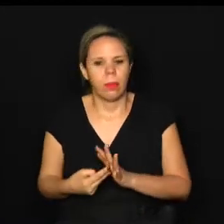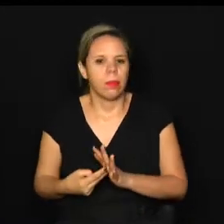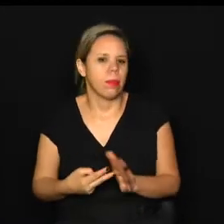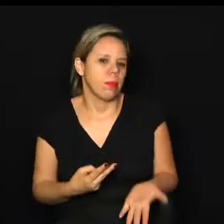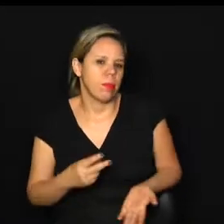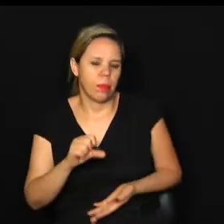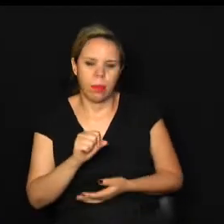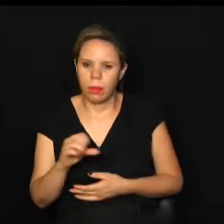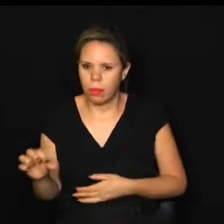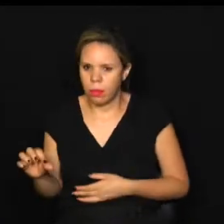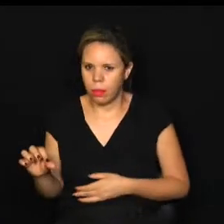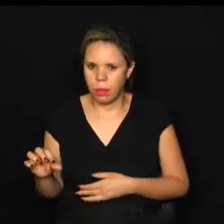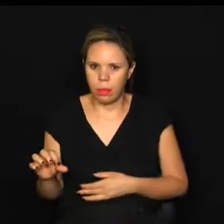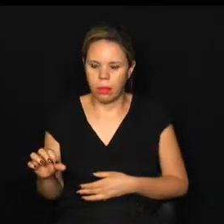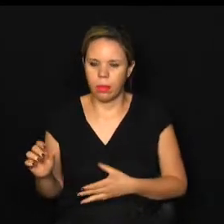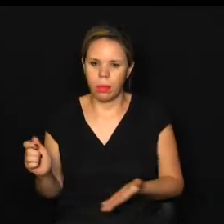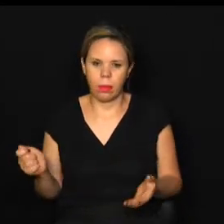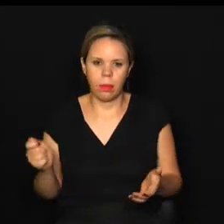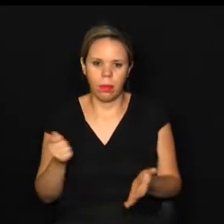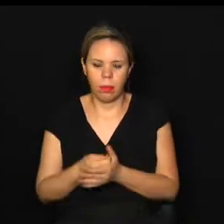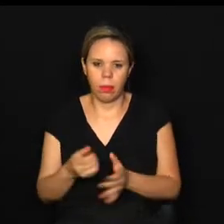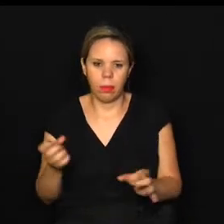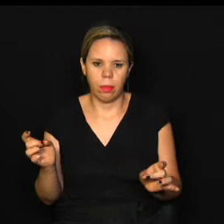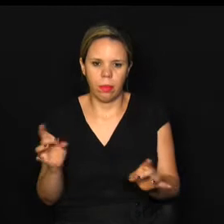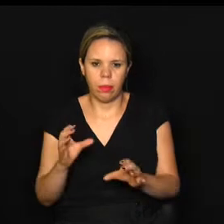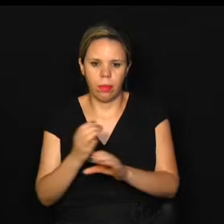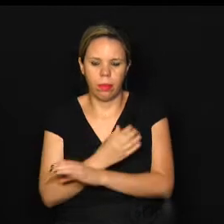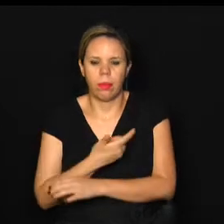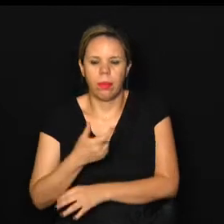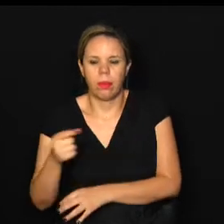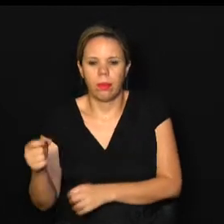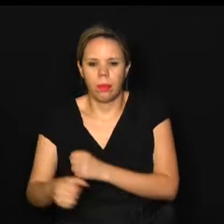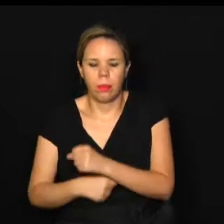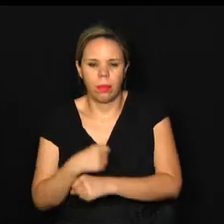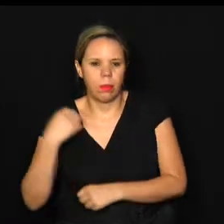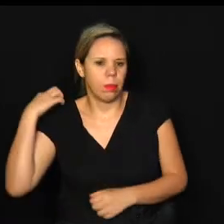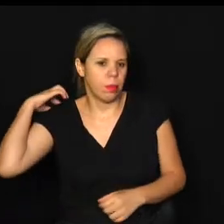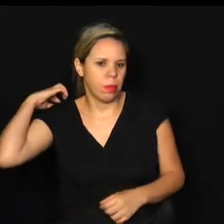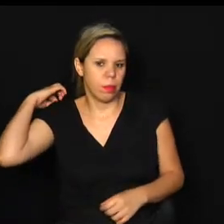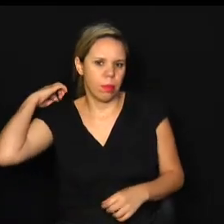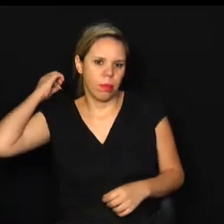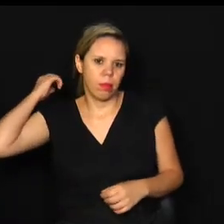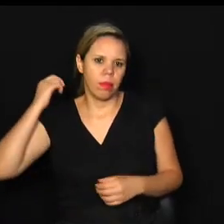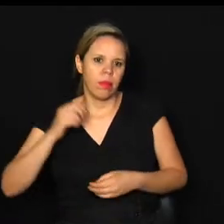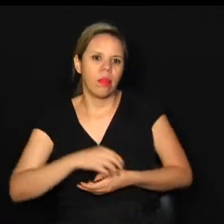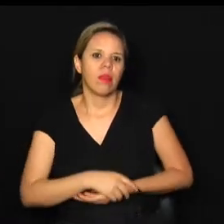89,9% do orçamento liquidado em 2020.